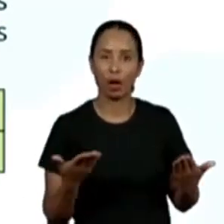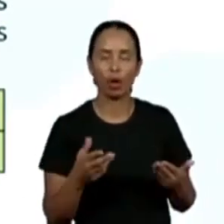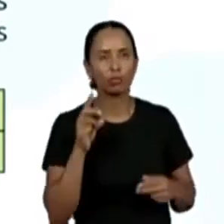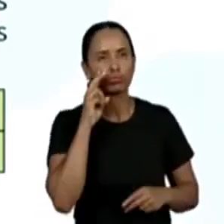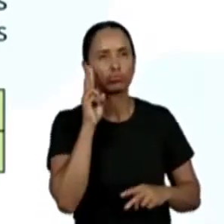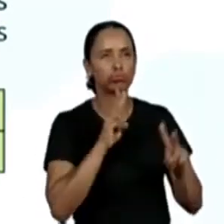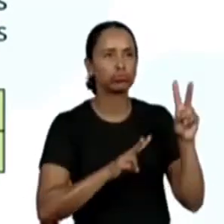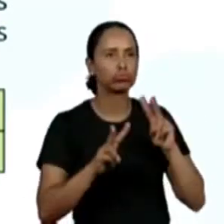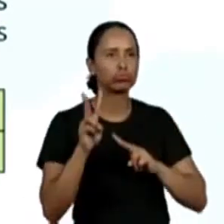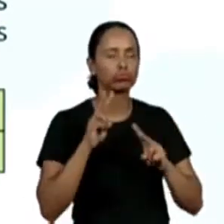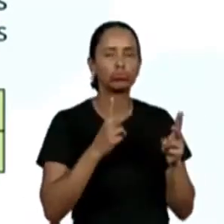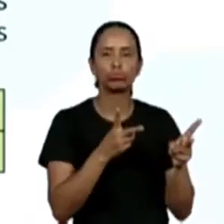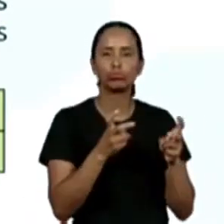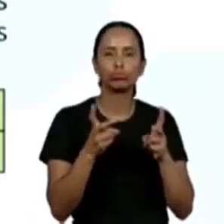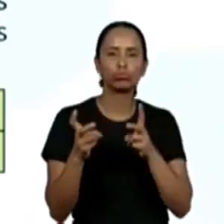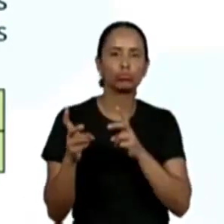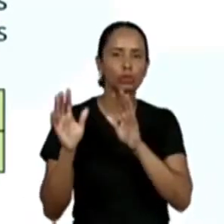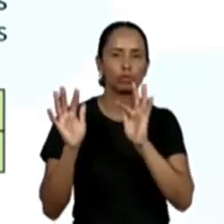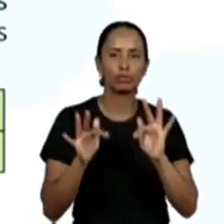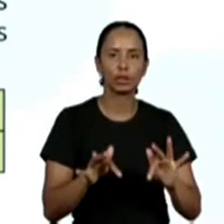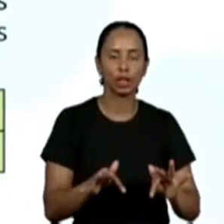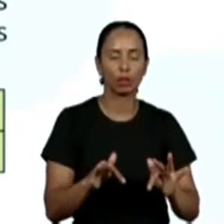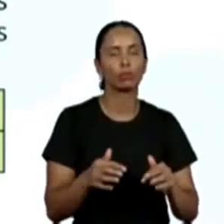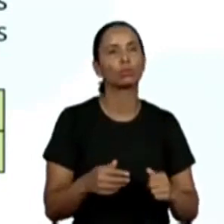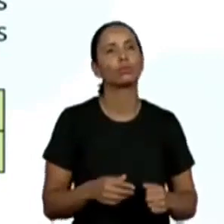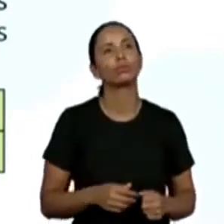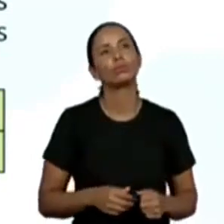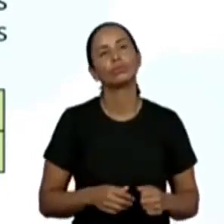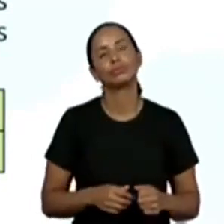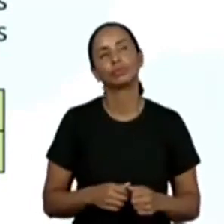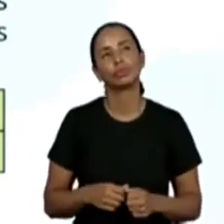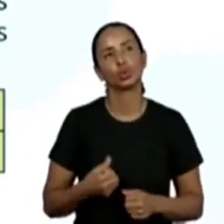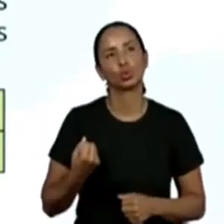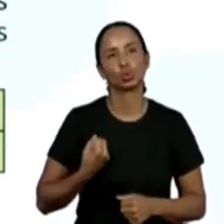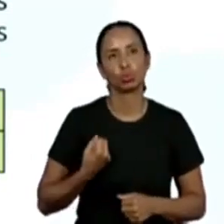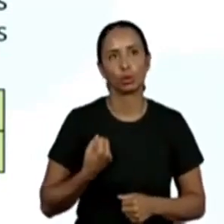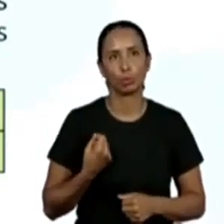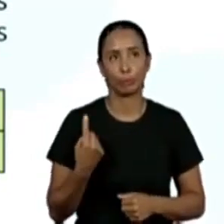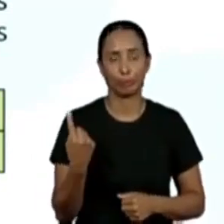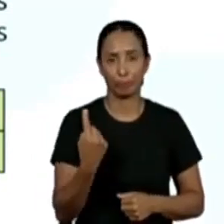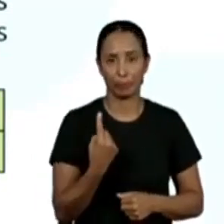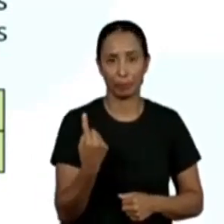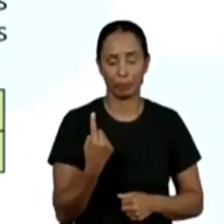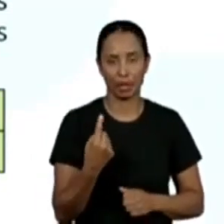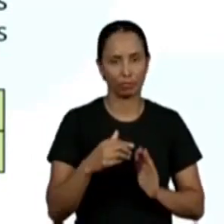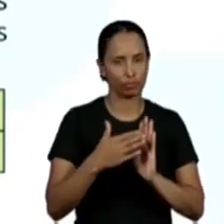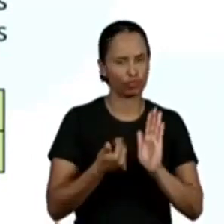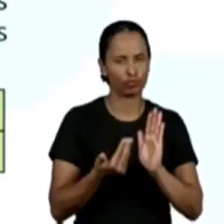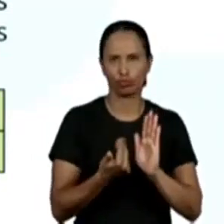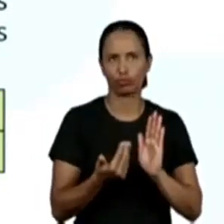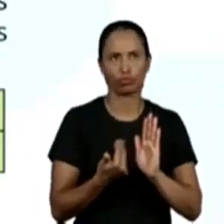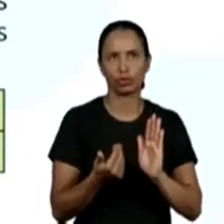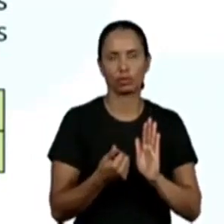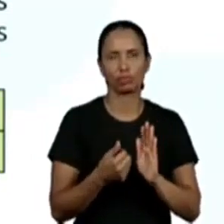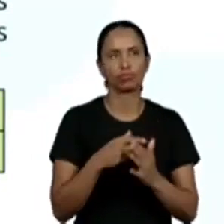para o final? Então, olhar aqui para o final, tira esse primeiro número, ó. Vou olhar aqui para esse final, ó.